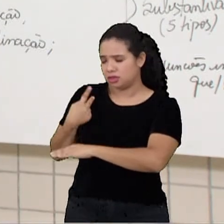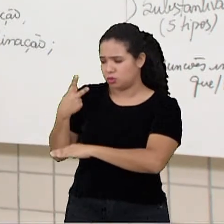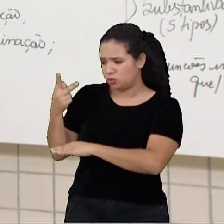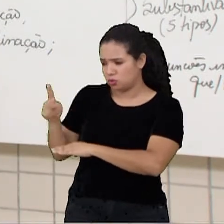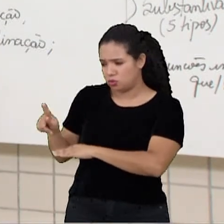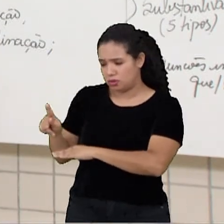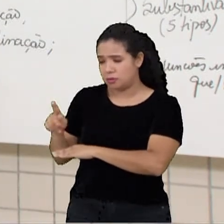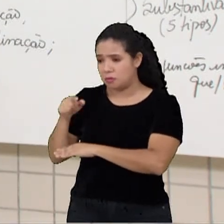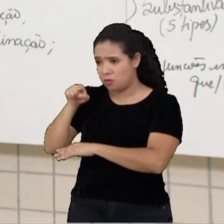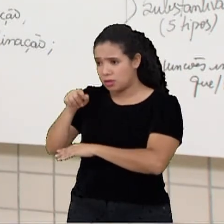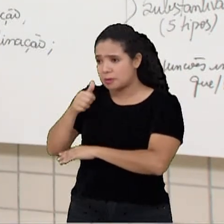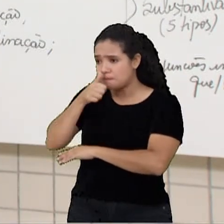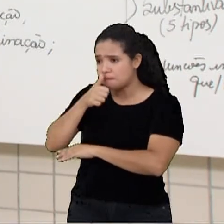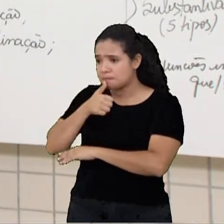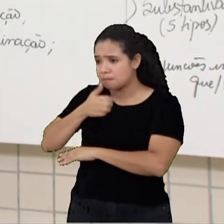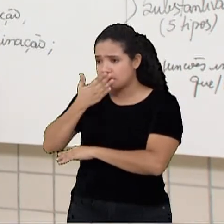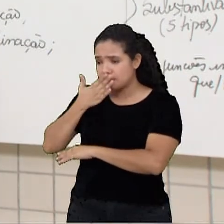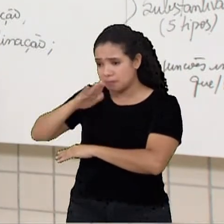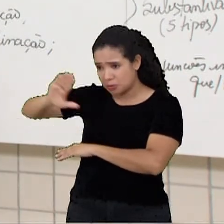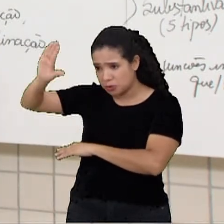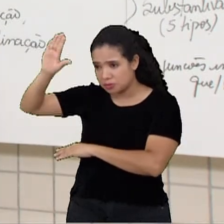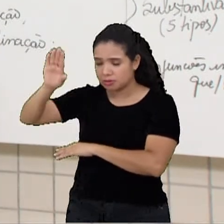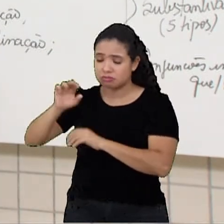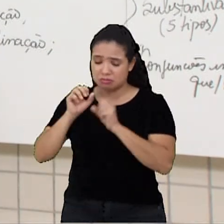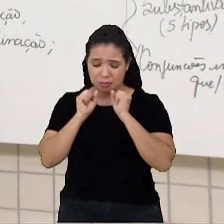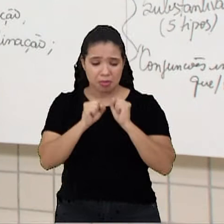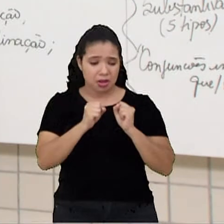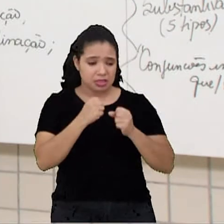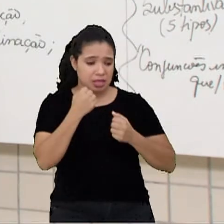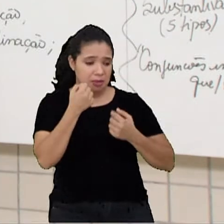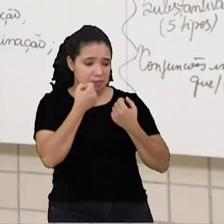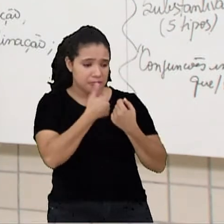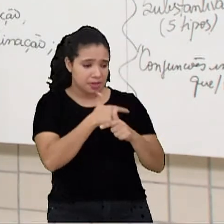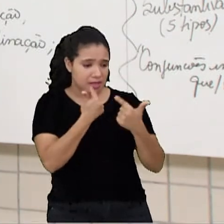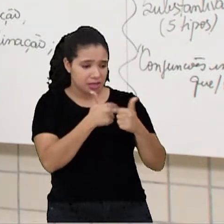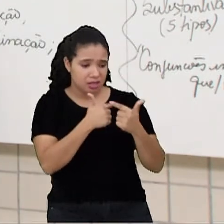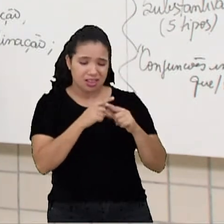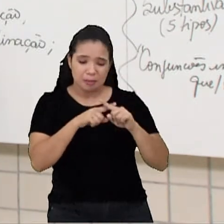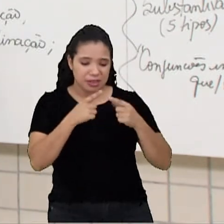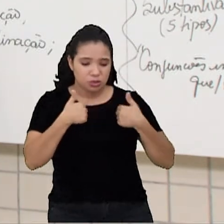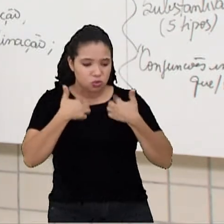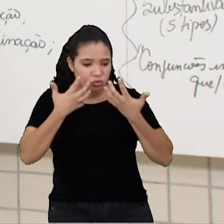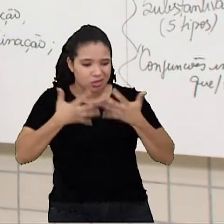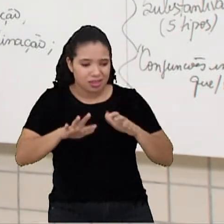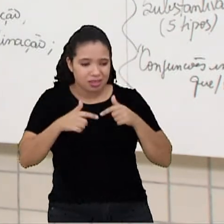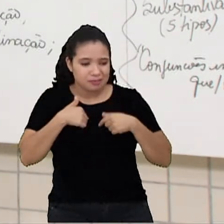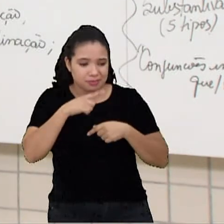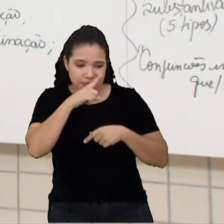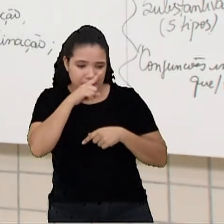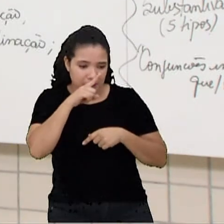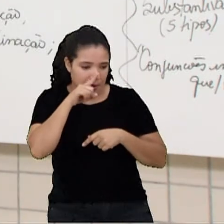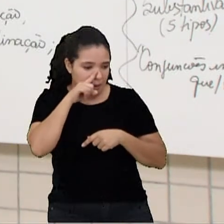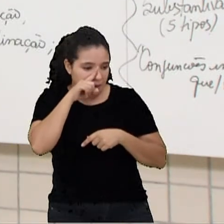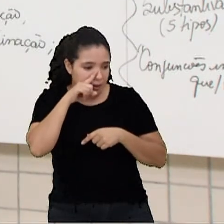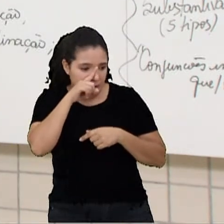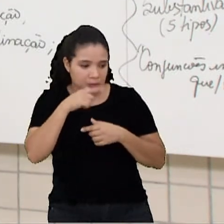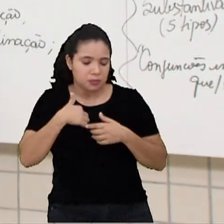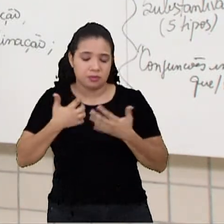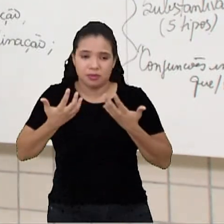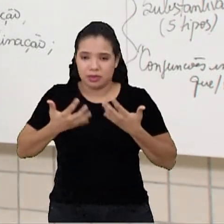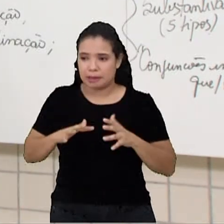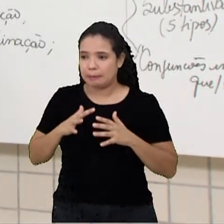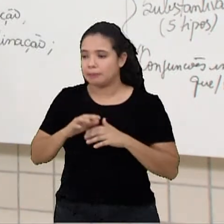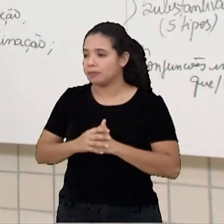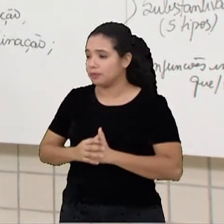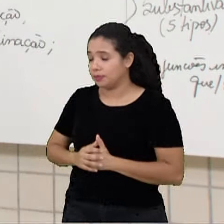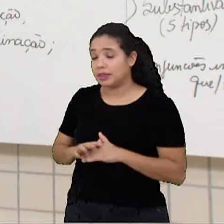prometeu. Pode ser muito engraçado, mas não quero me arriscar mais. Tem o verbo arriscar.